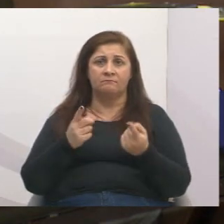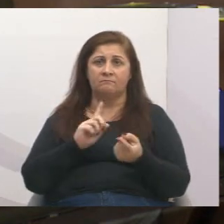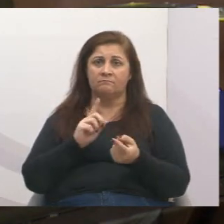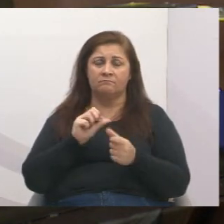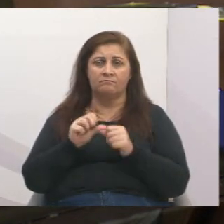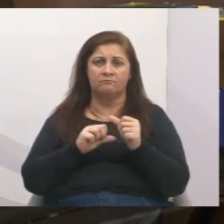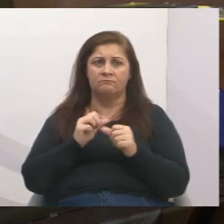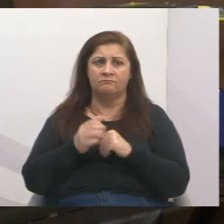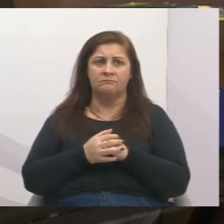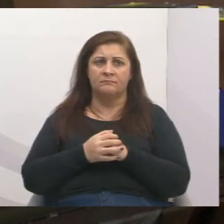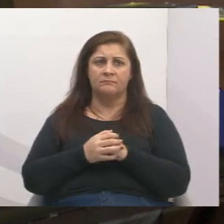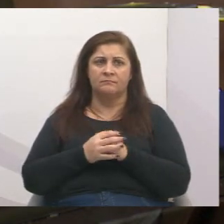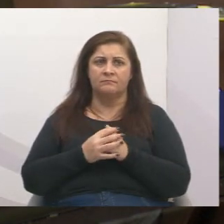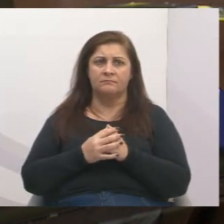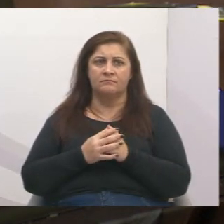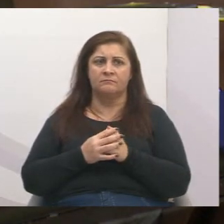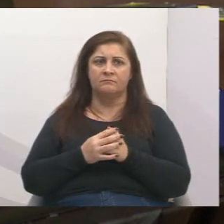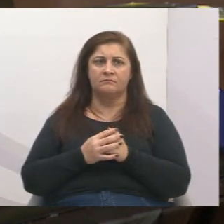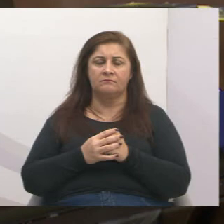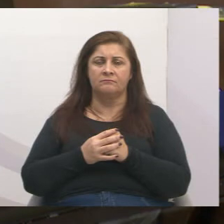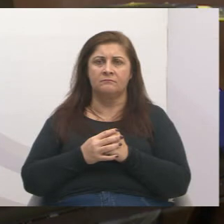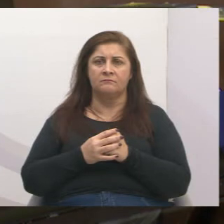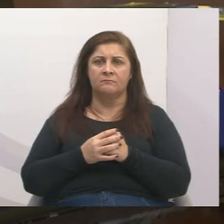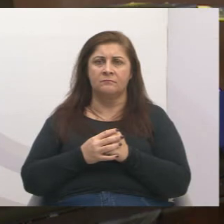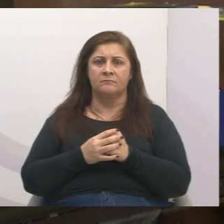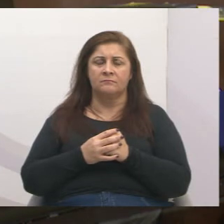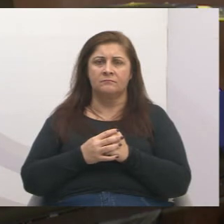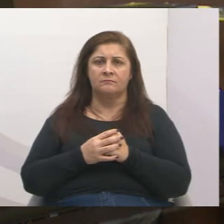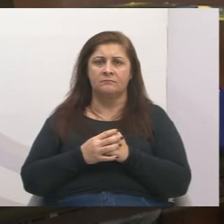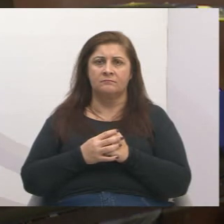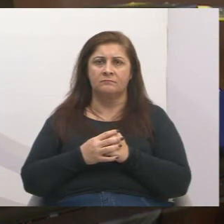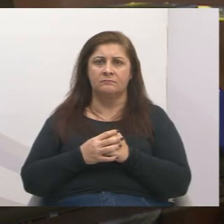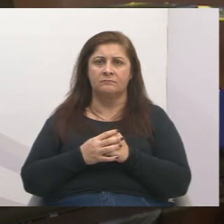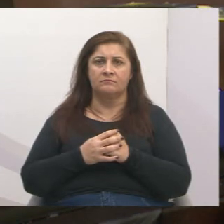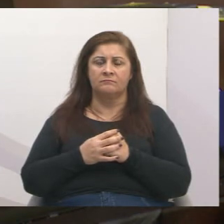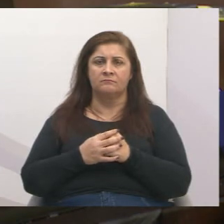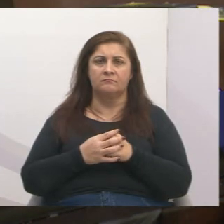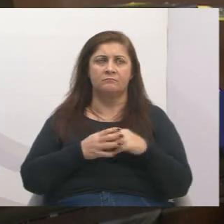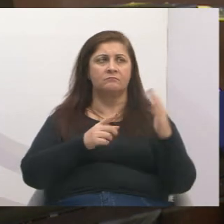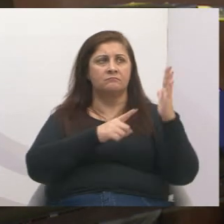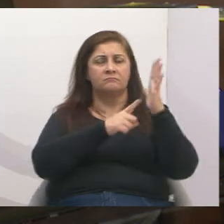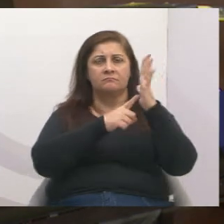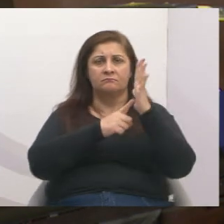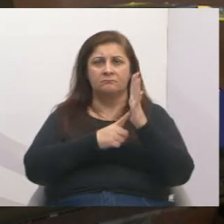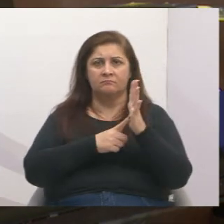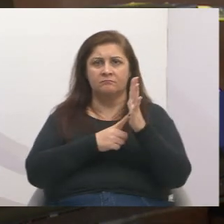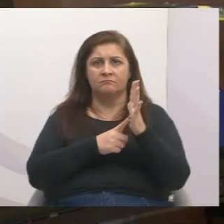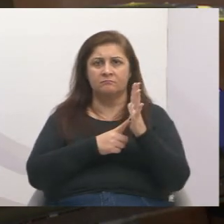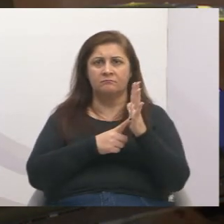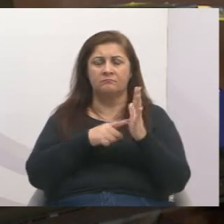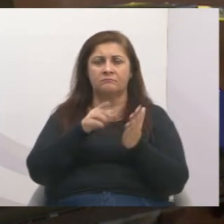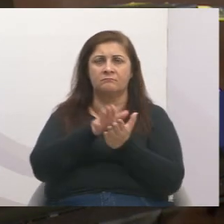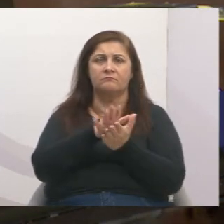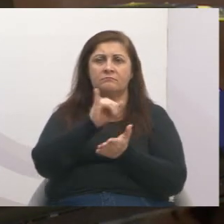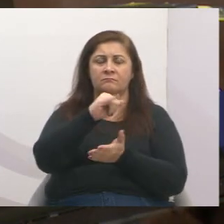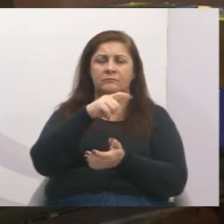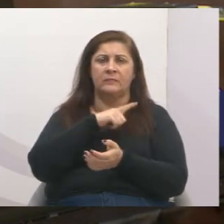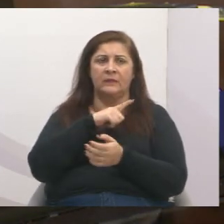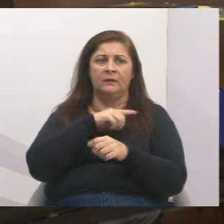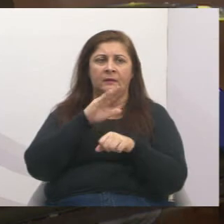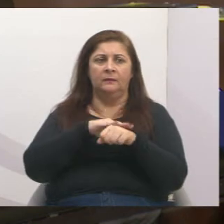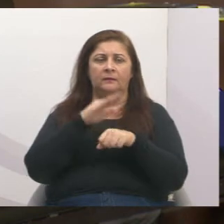essência. Não mudou a essência. Na apresentação aí falou que aqui em Jacareí nós temos mais